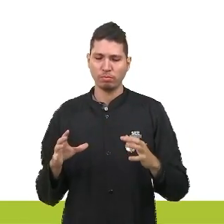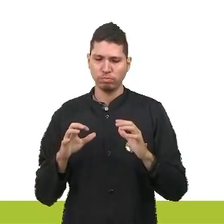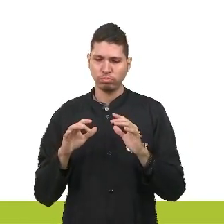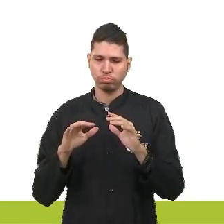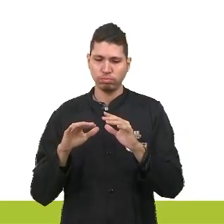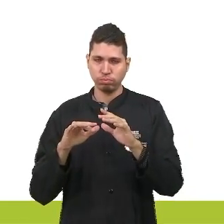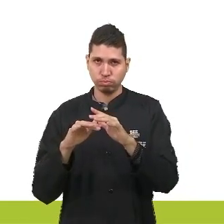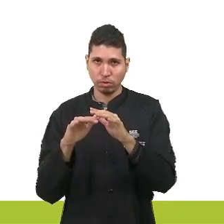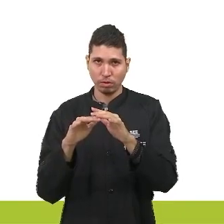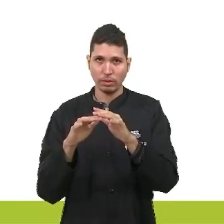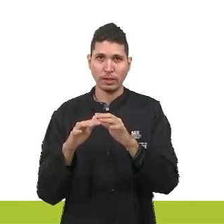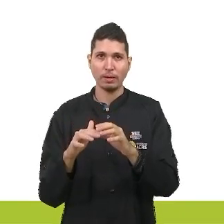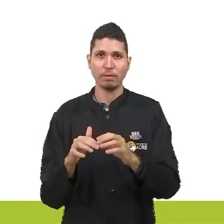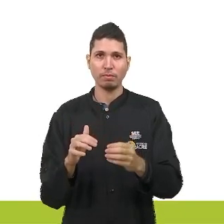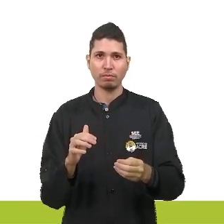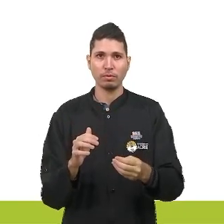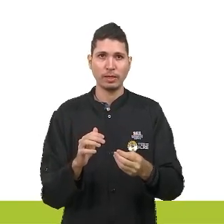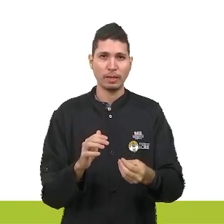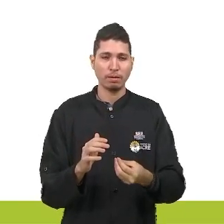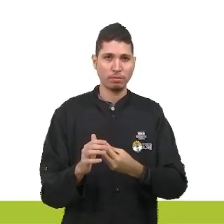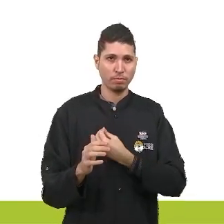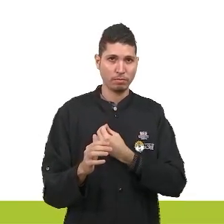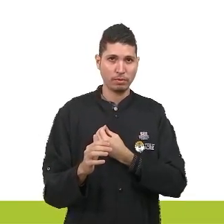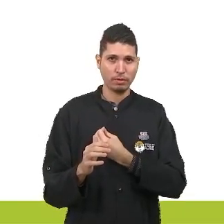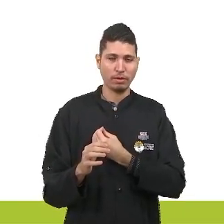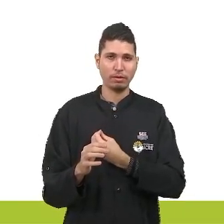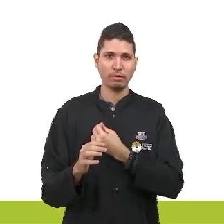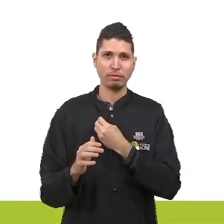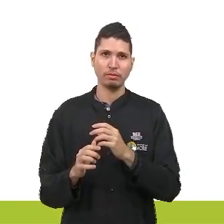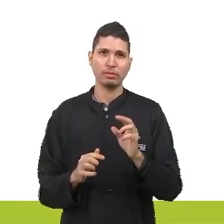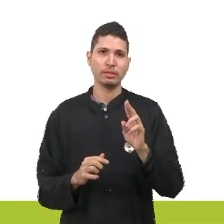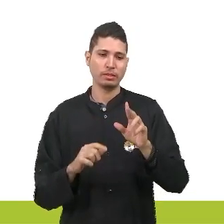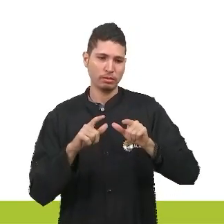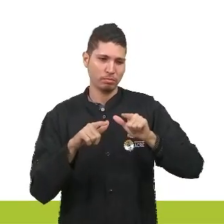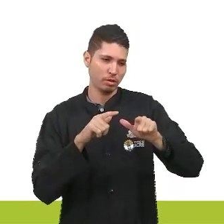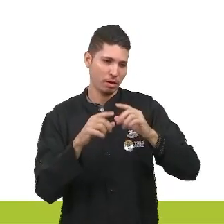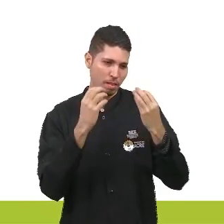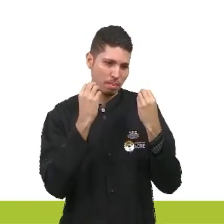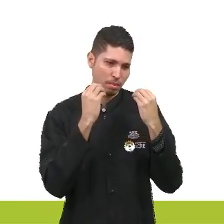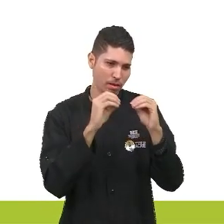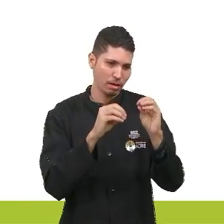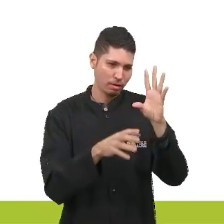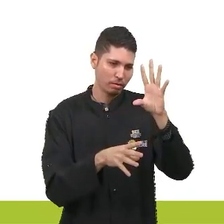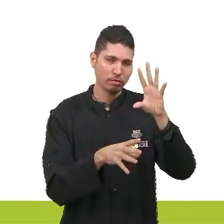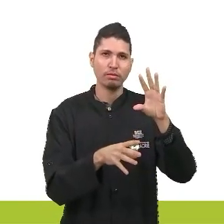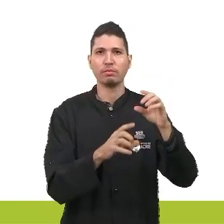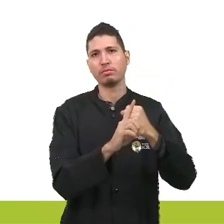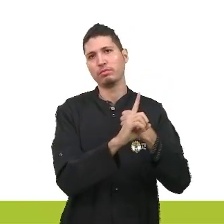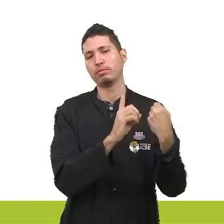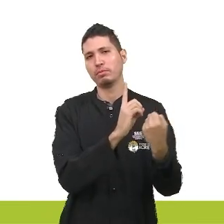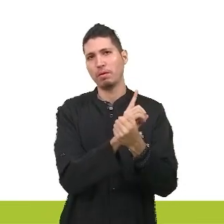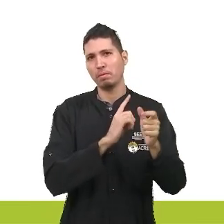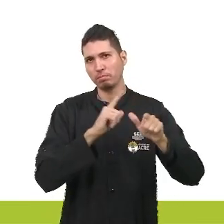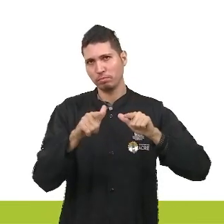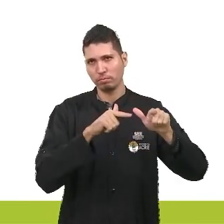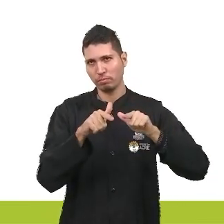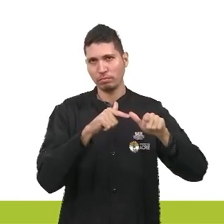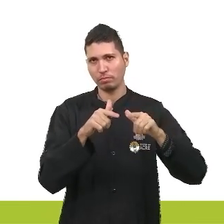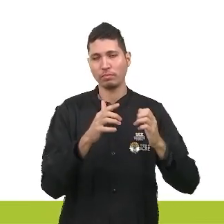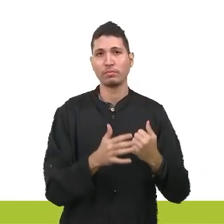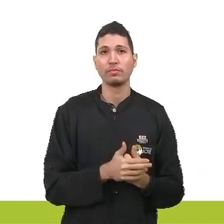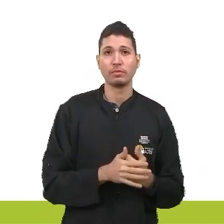trabalho. E aí eu tenho um alargamento aí bem considerável dessa última fase dos